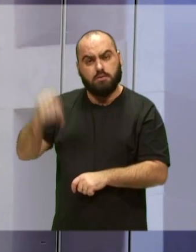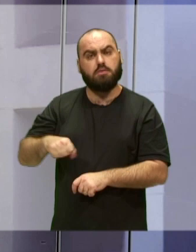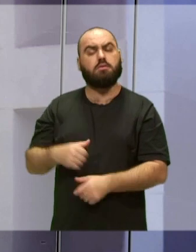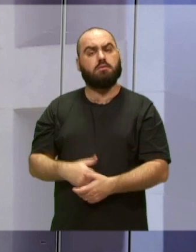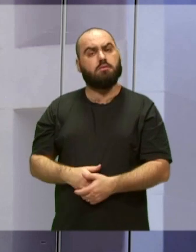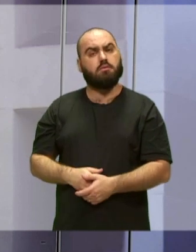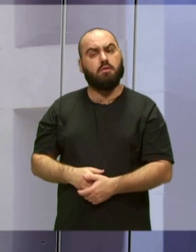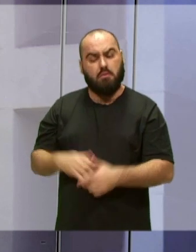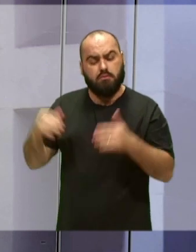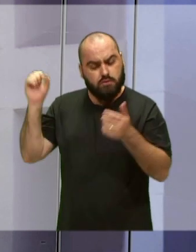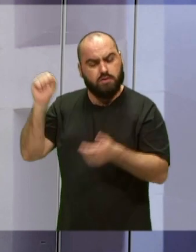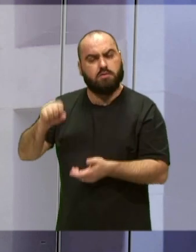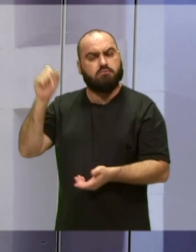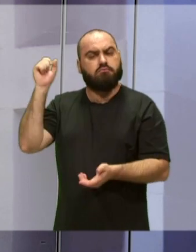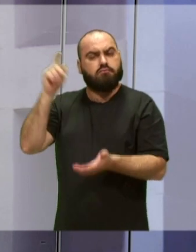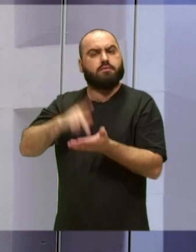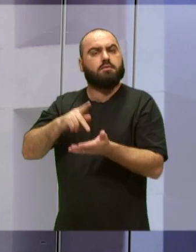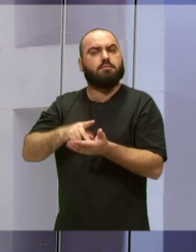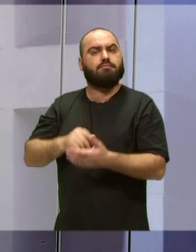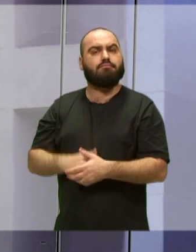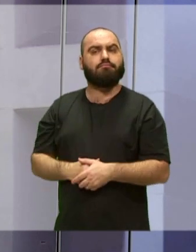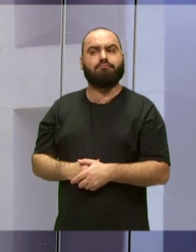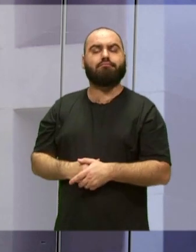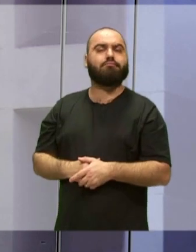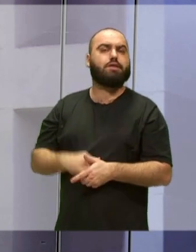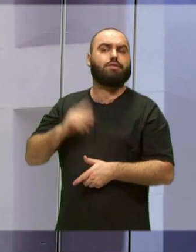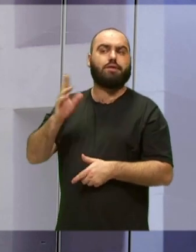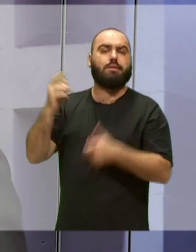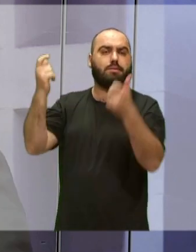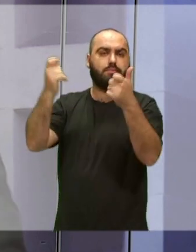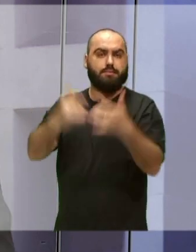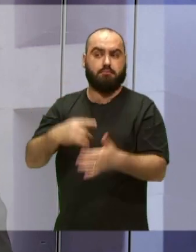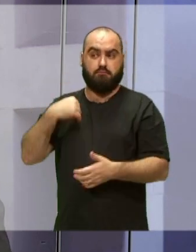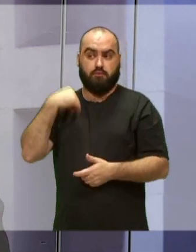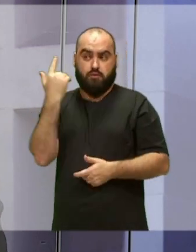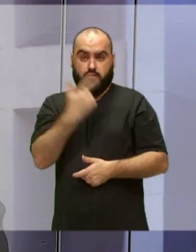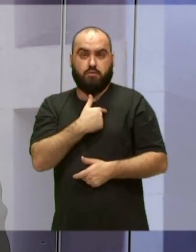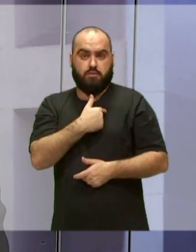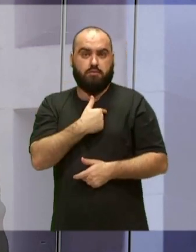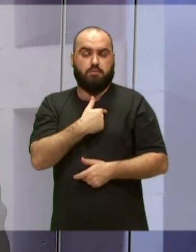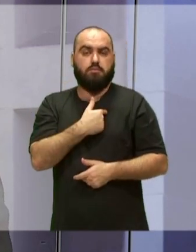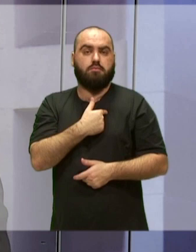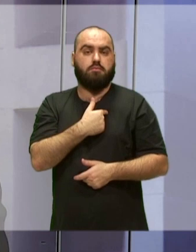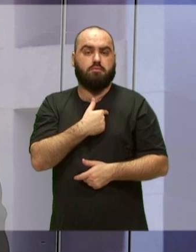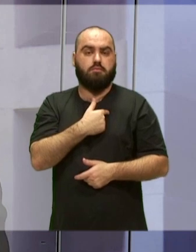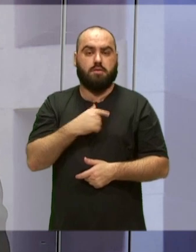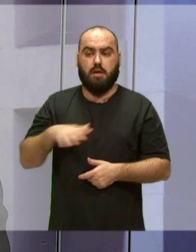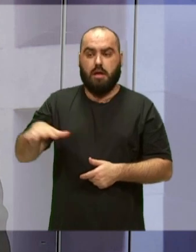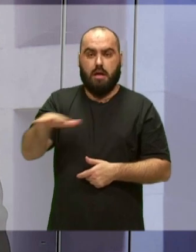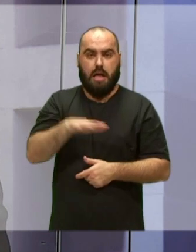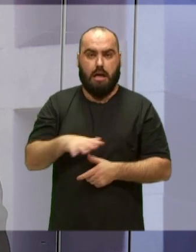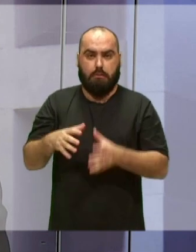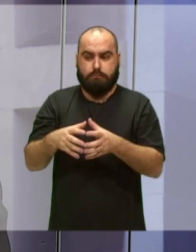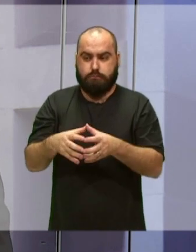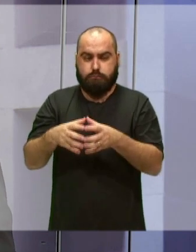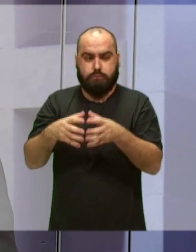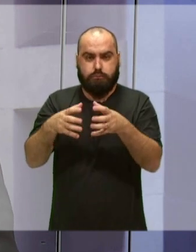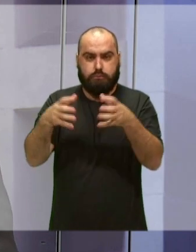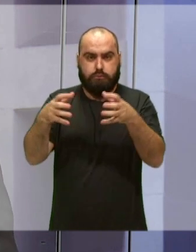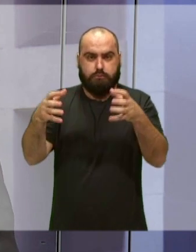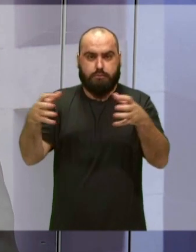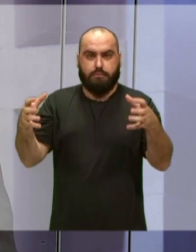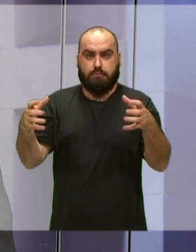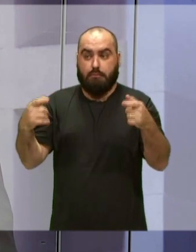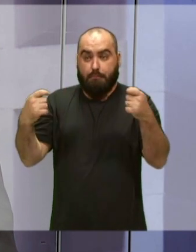a a o aonde nós estamos dentro de todo todo esse esse processo de crescimento eles